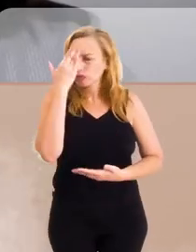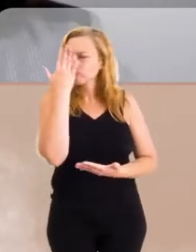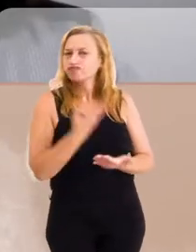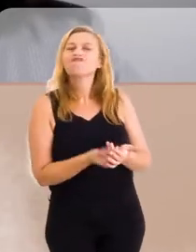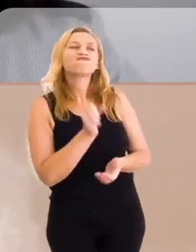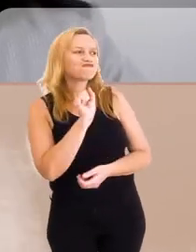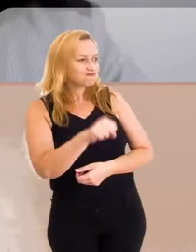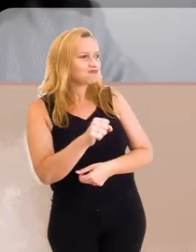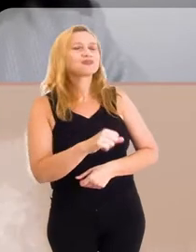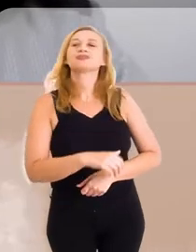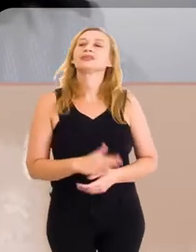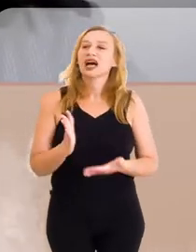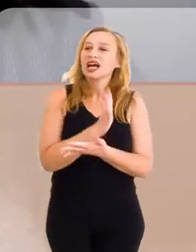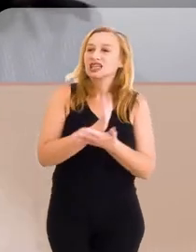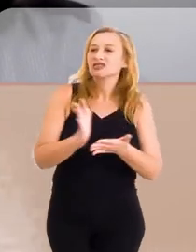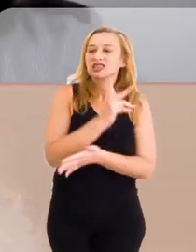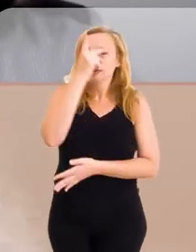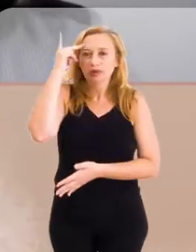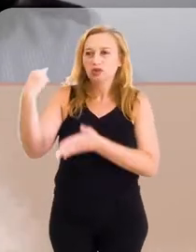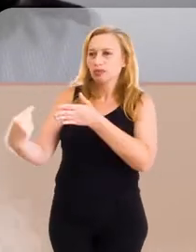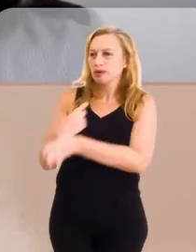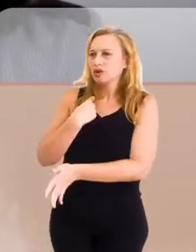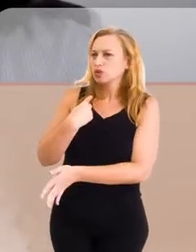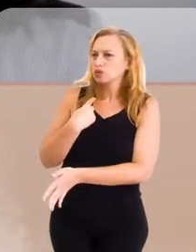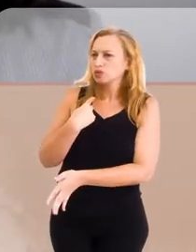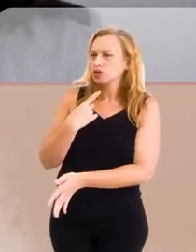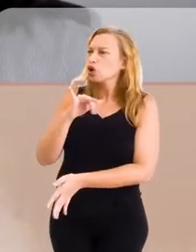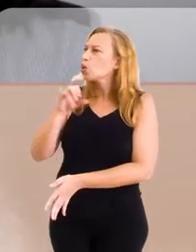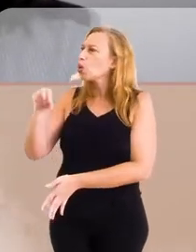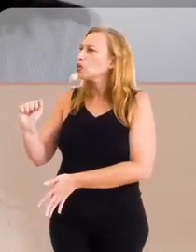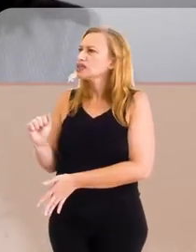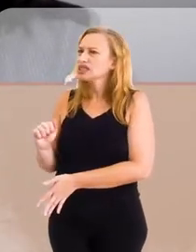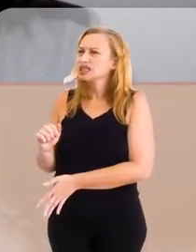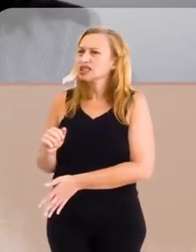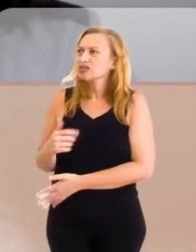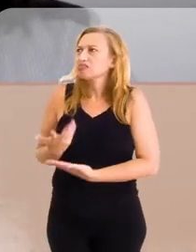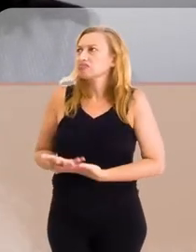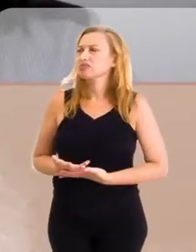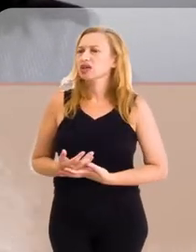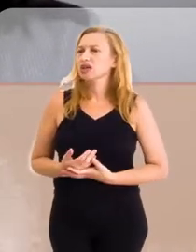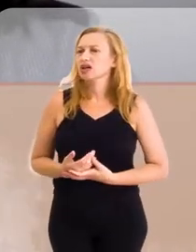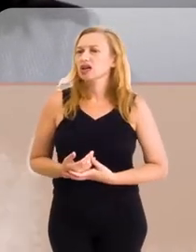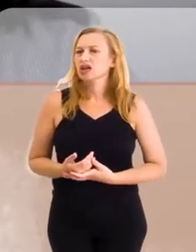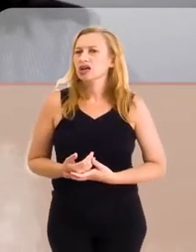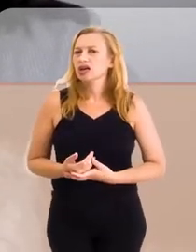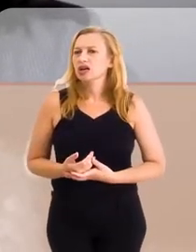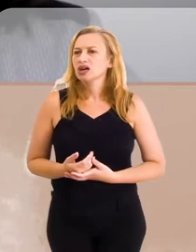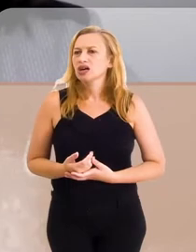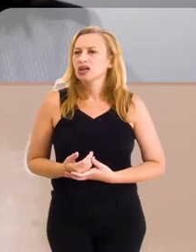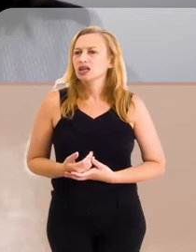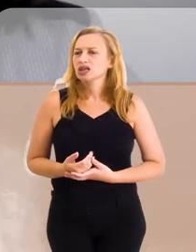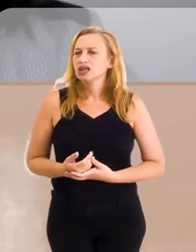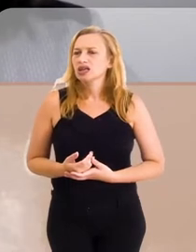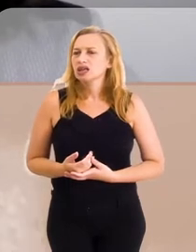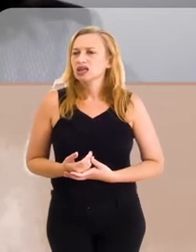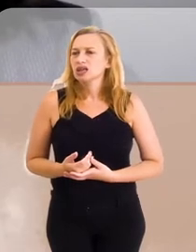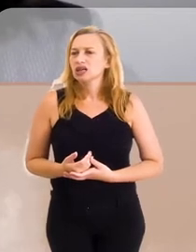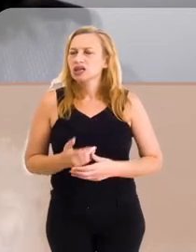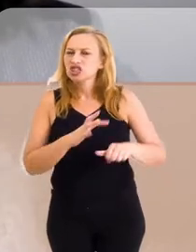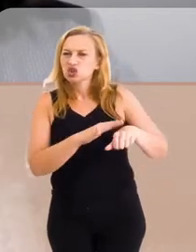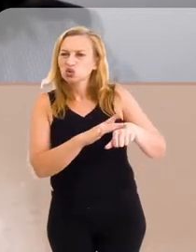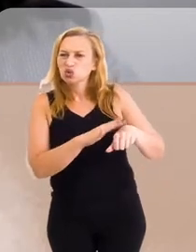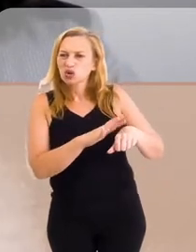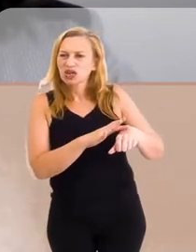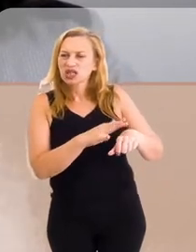Eu acredito que sim muitas vezes as pessoas me perguntam bom mas não seria o caso de Essa é seus